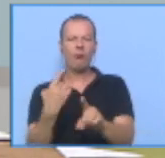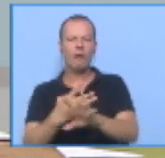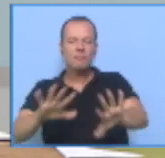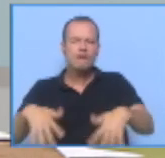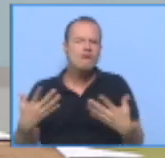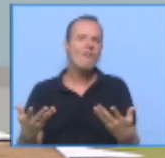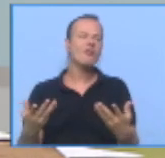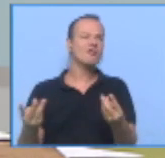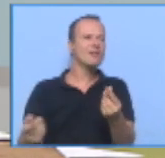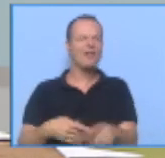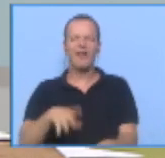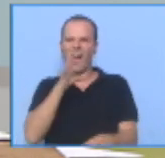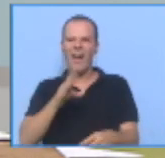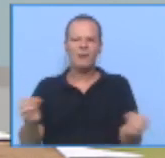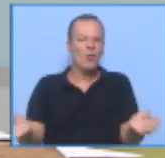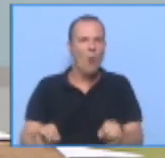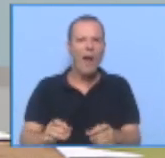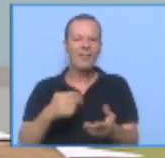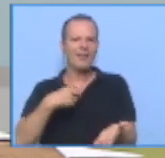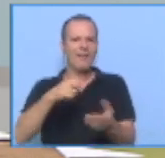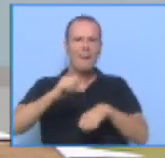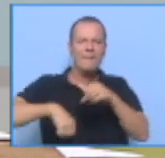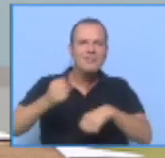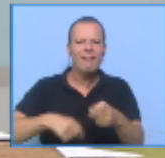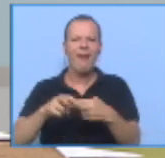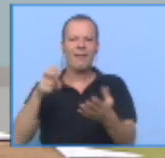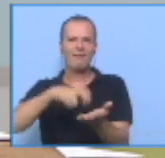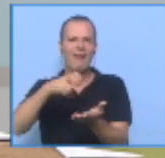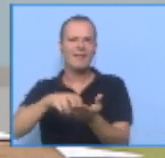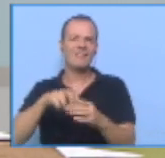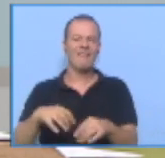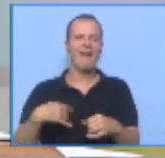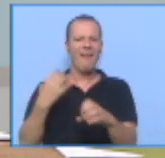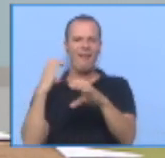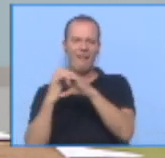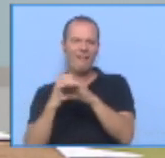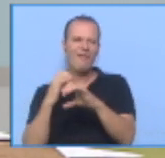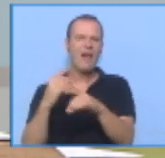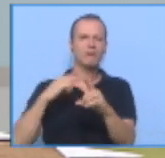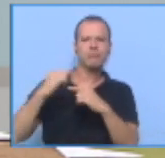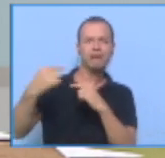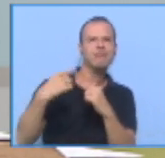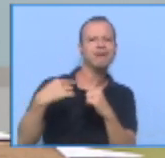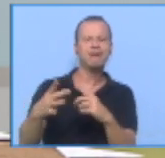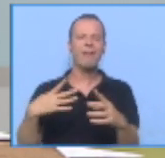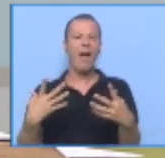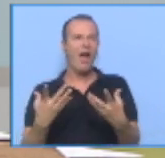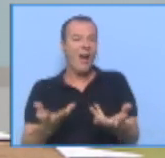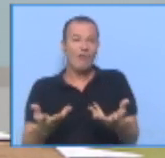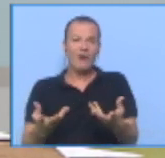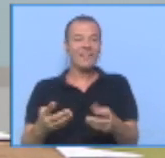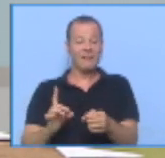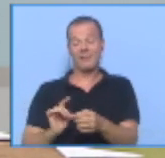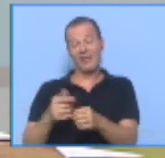menos, digamos assim, habituais, percursos de bicicleta, caminhadas, autocaravana, fazer coisas deste género em que nos podemos juntar 4. Agora já com os